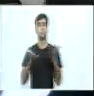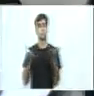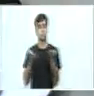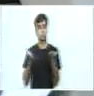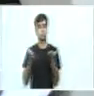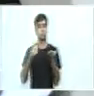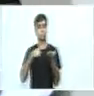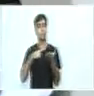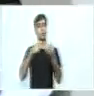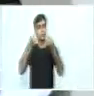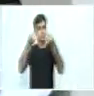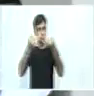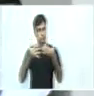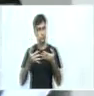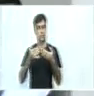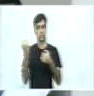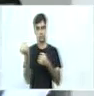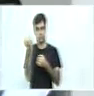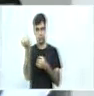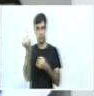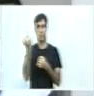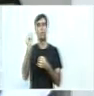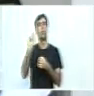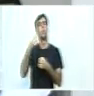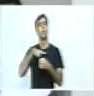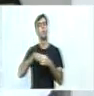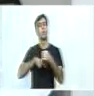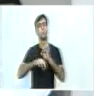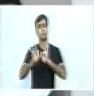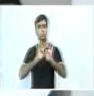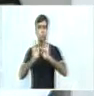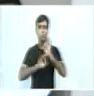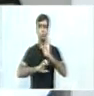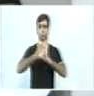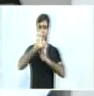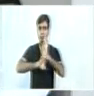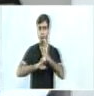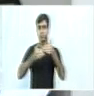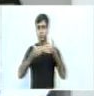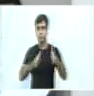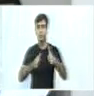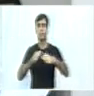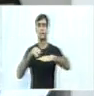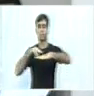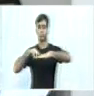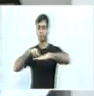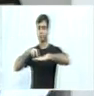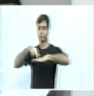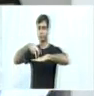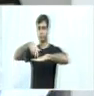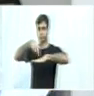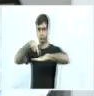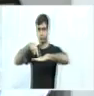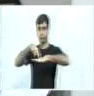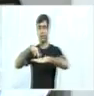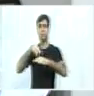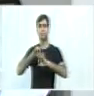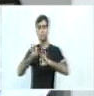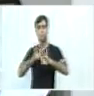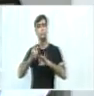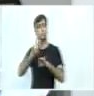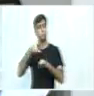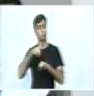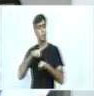Cumpre-nos destacar ainda que a licitação para a construção de faixas elevadas de pedestres foi